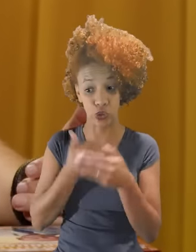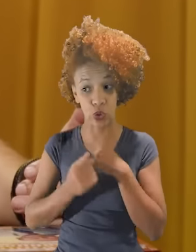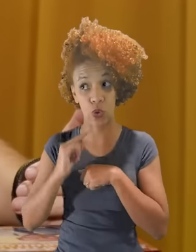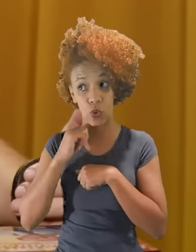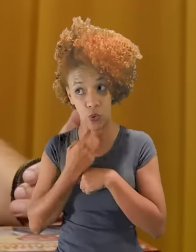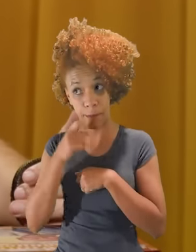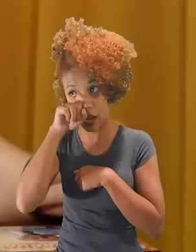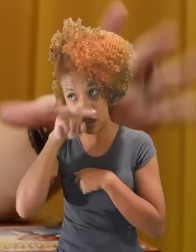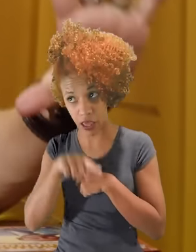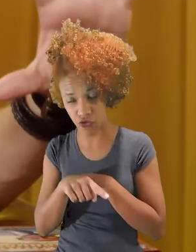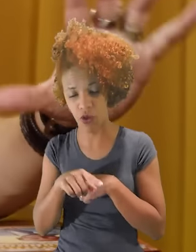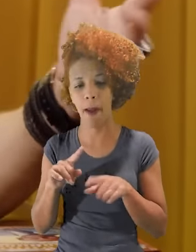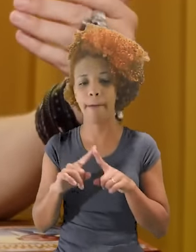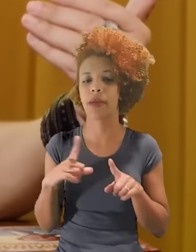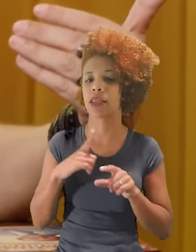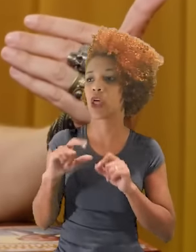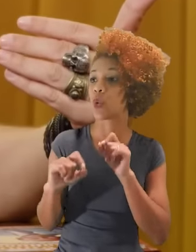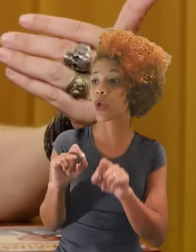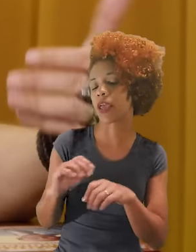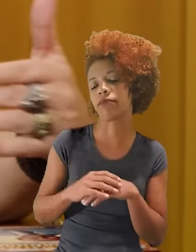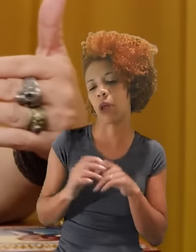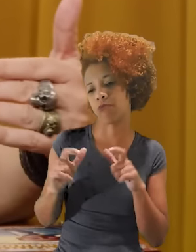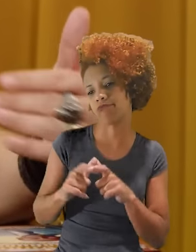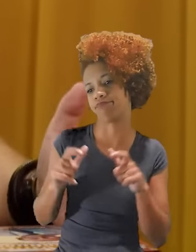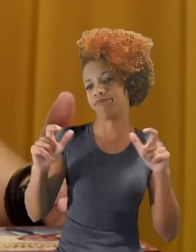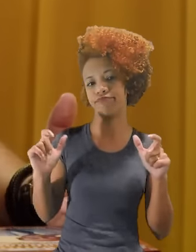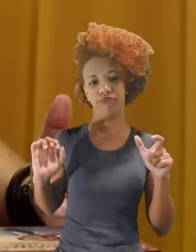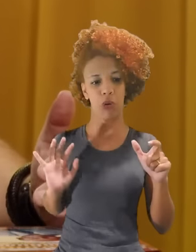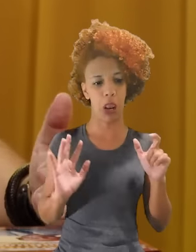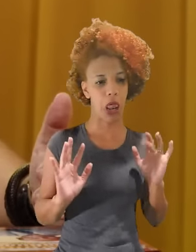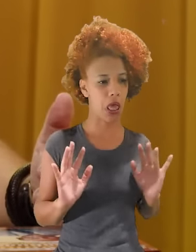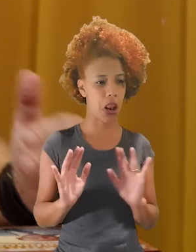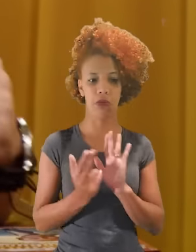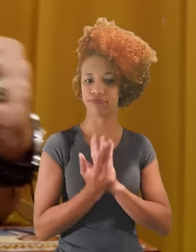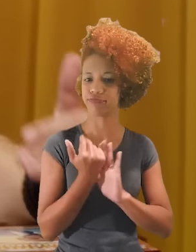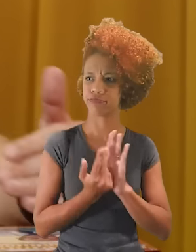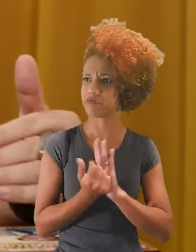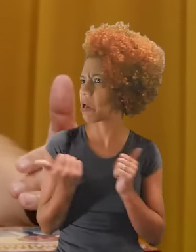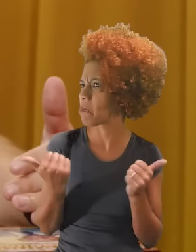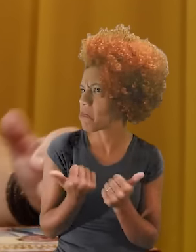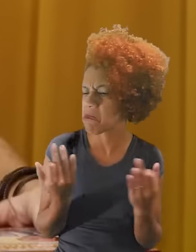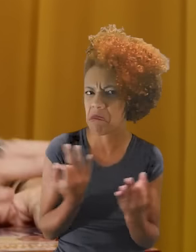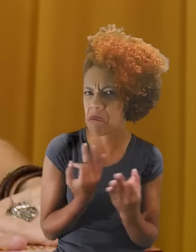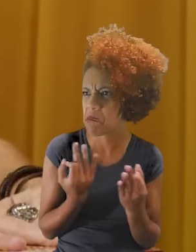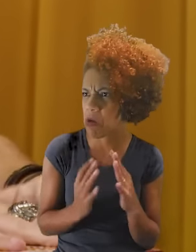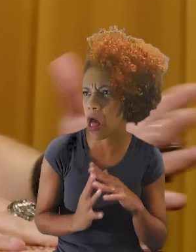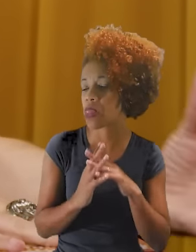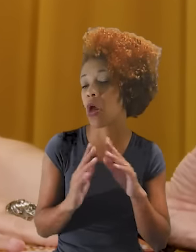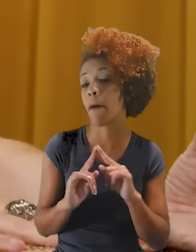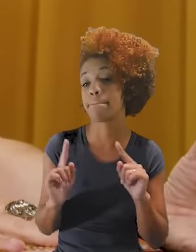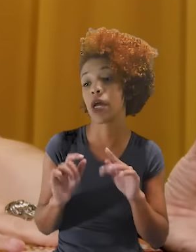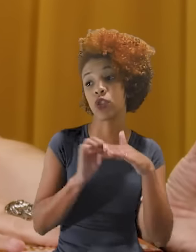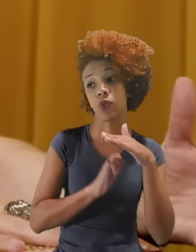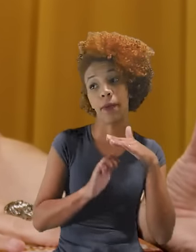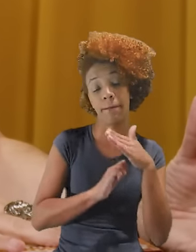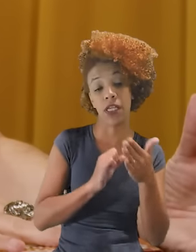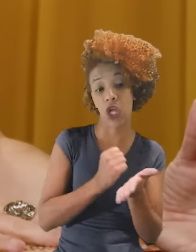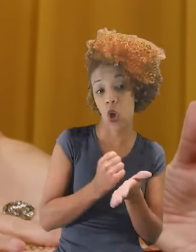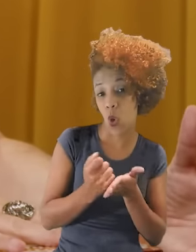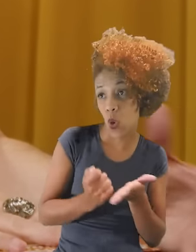Porque ele montou esse estúdio, um estúdio relativamente grande, com uma galera fazendo esses desenhos. Até então estava dando certo. Uma empresa contratou